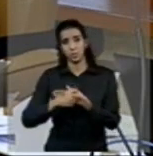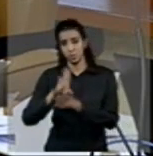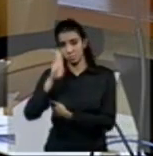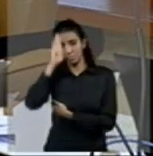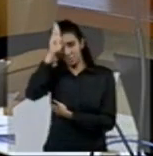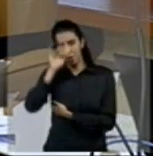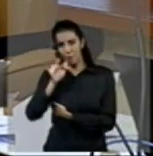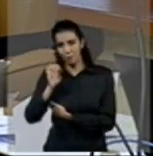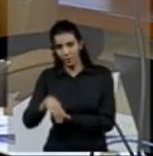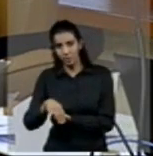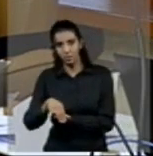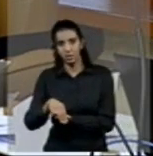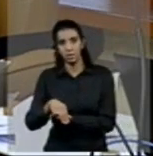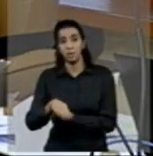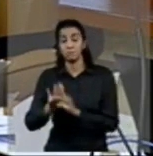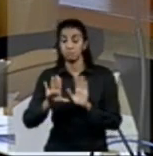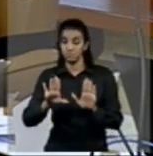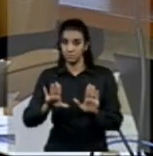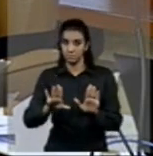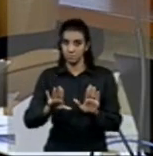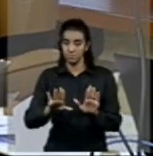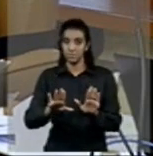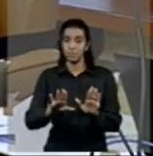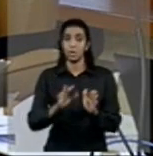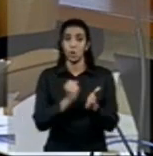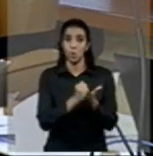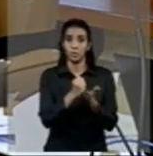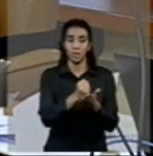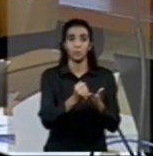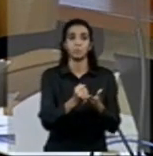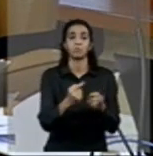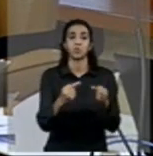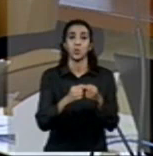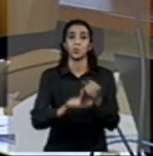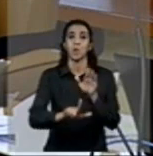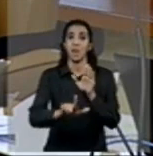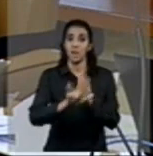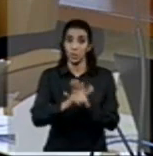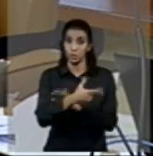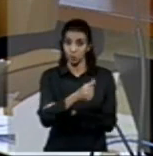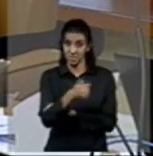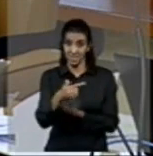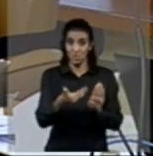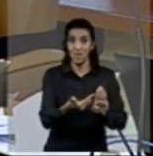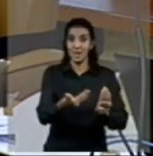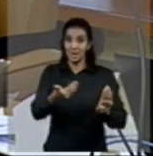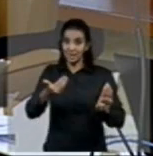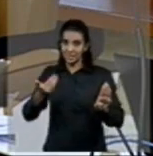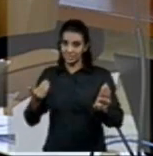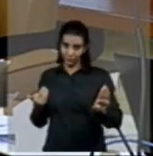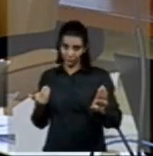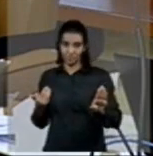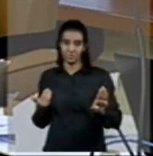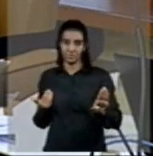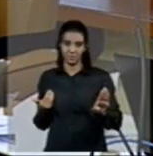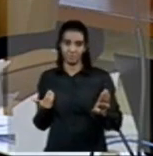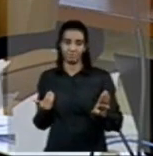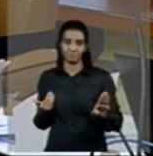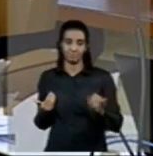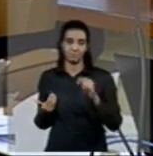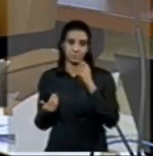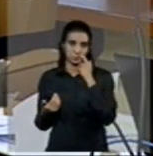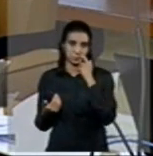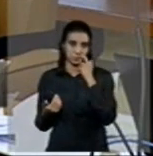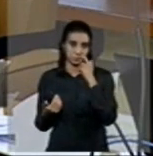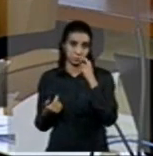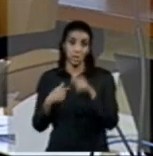da vigência dos contratos firmados sob as leis de 2017, como já disse